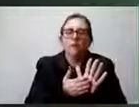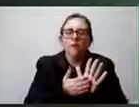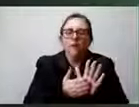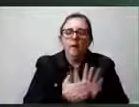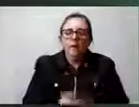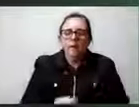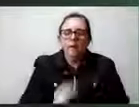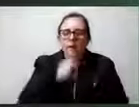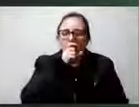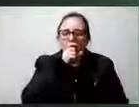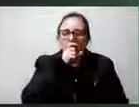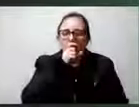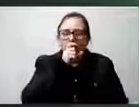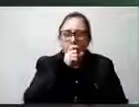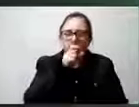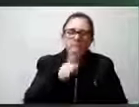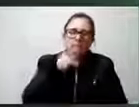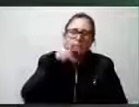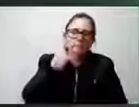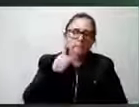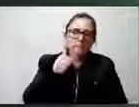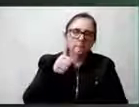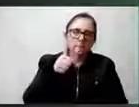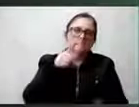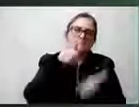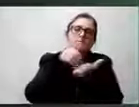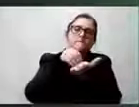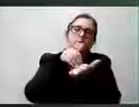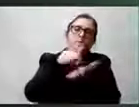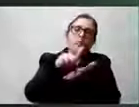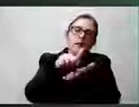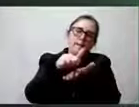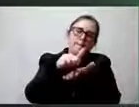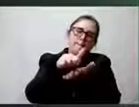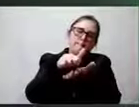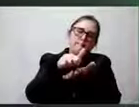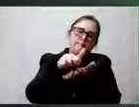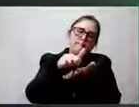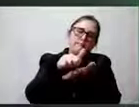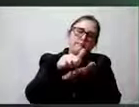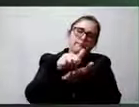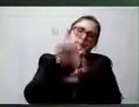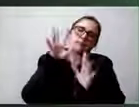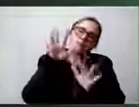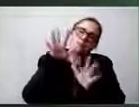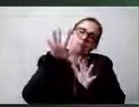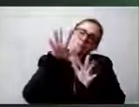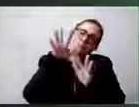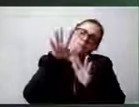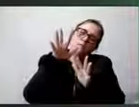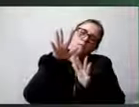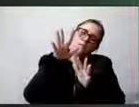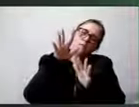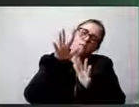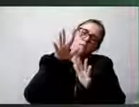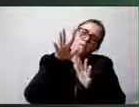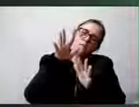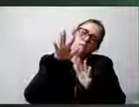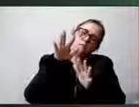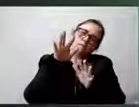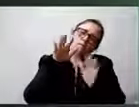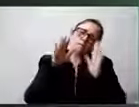O polegar mobilizador vai empurrar para fora e a mão que faz a fixação vai empurrar